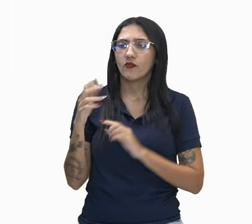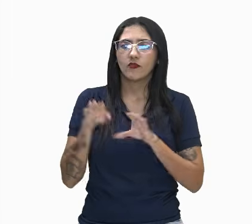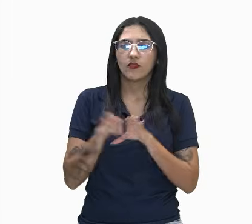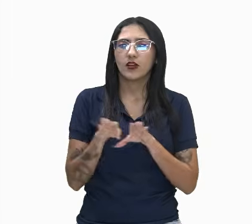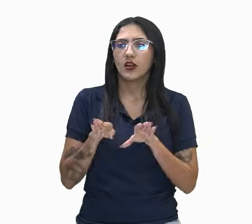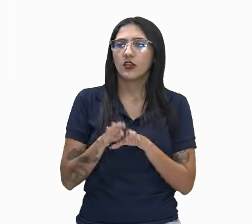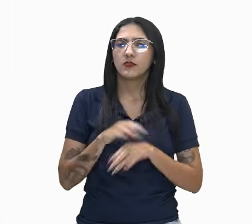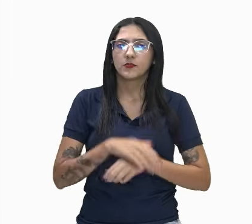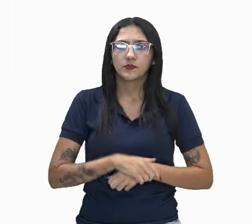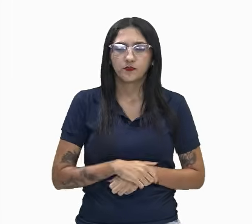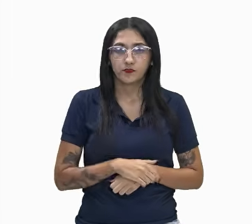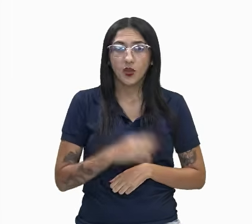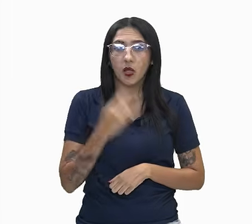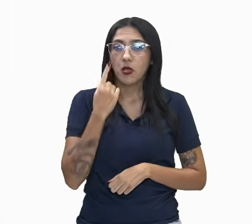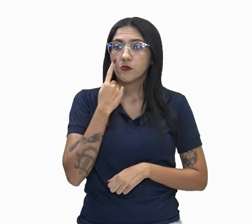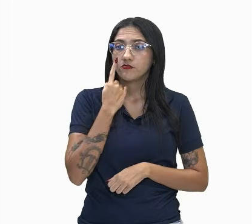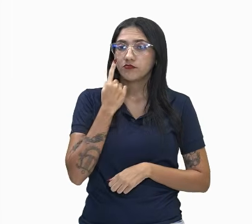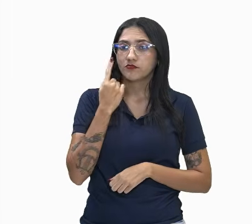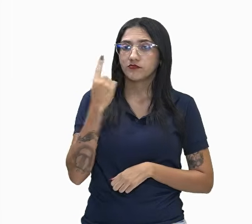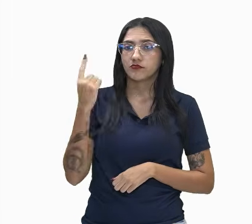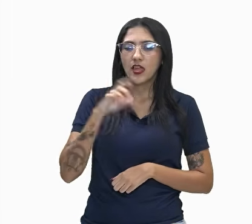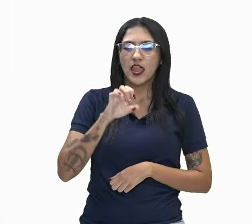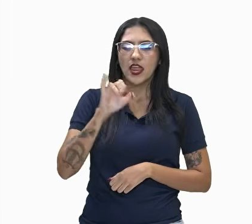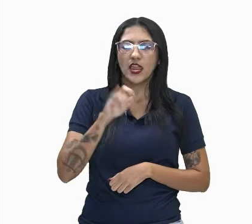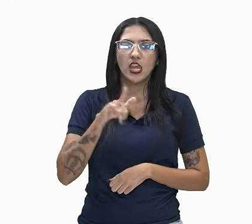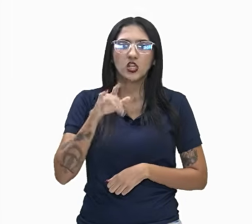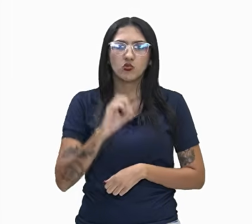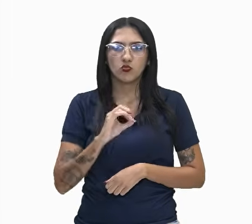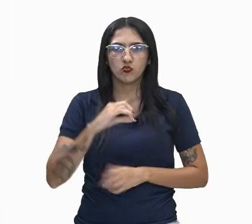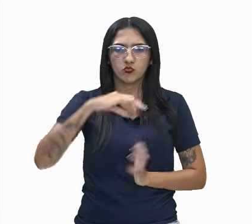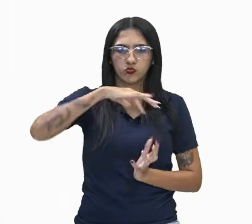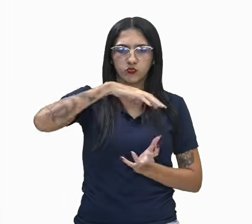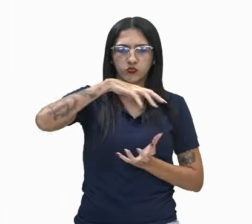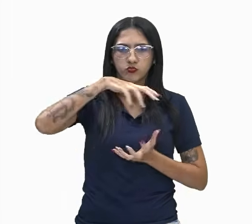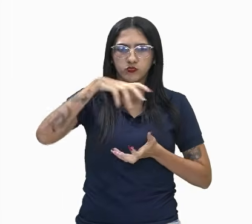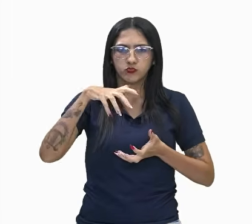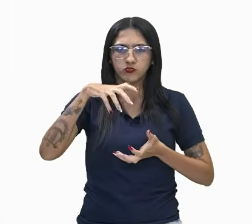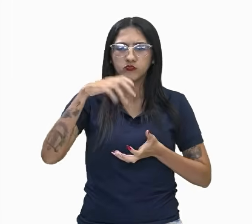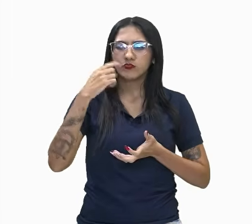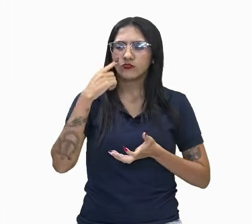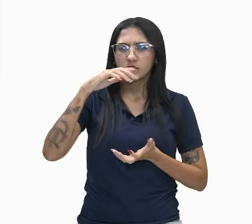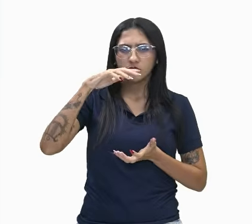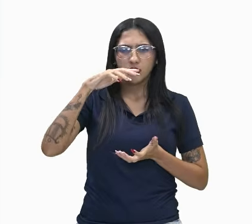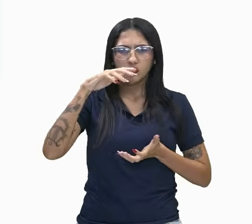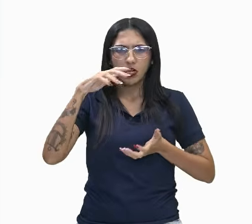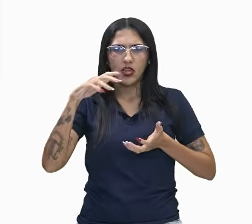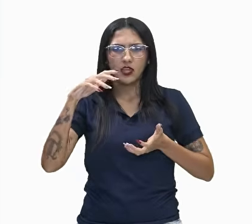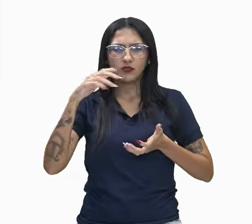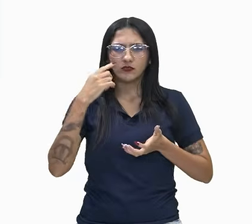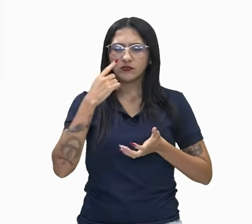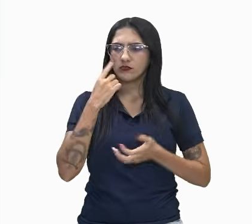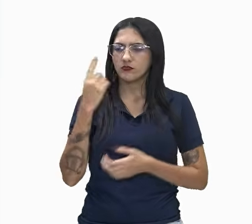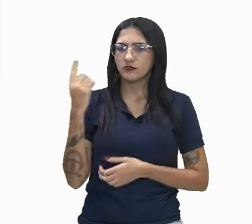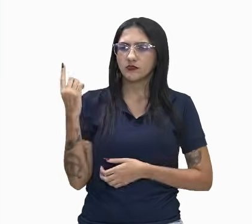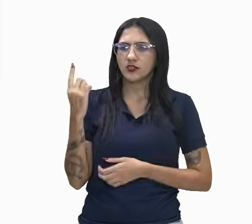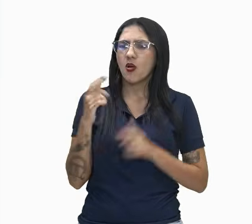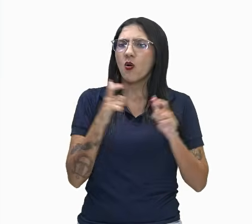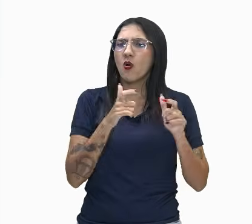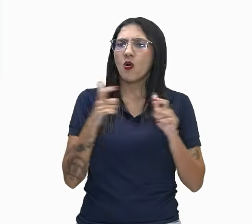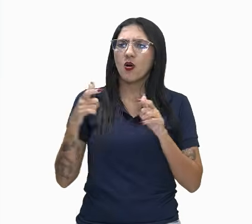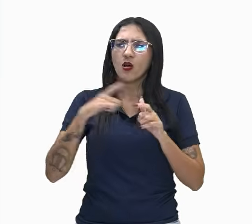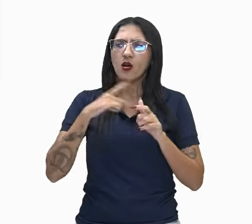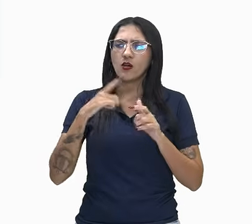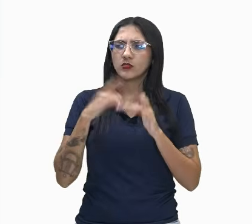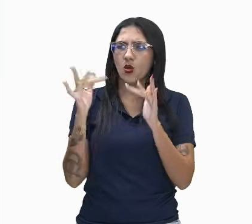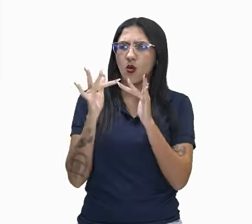Onde o eixo da Terra aí, né, está inclinado. Onde que está pegando mais sol? A gente pode observar que